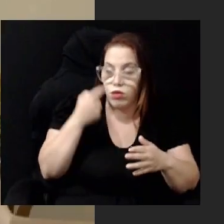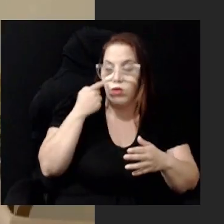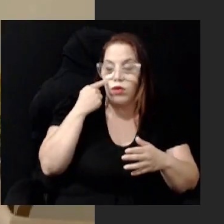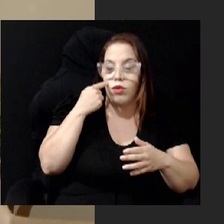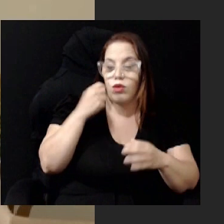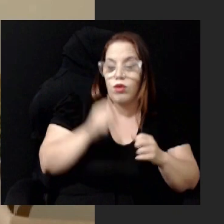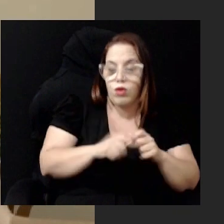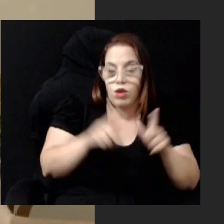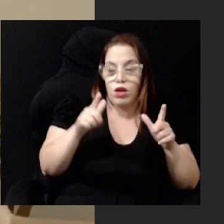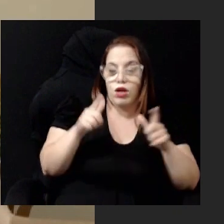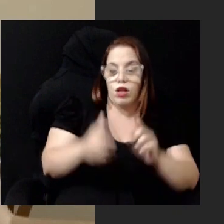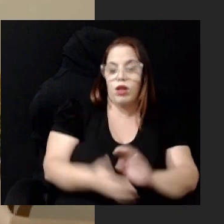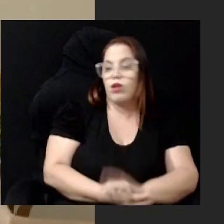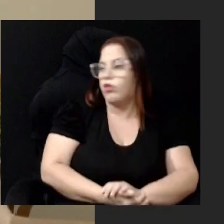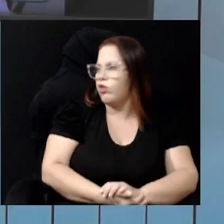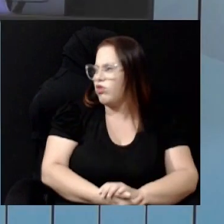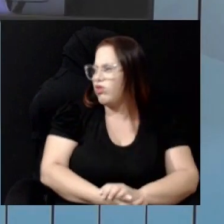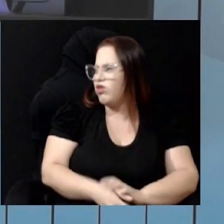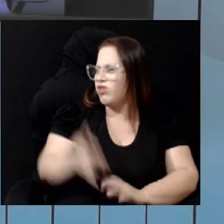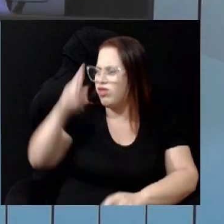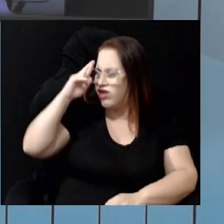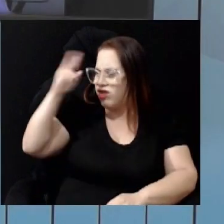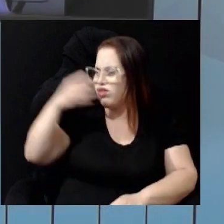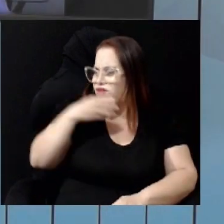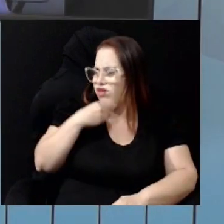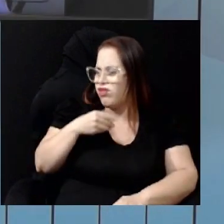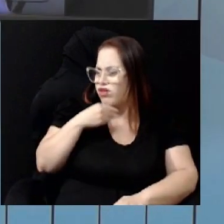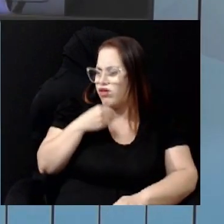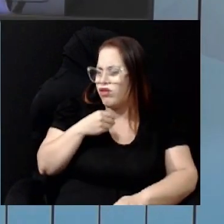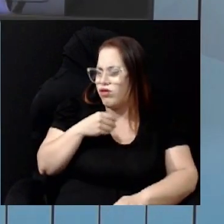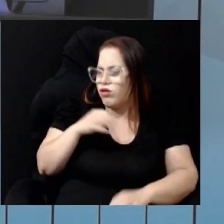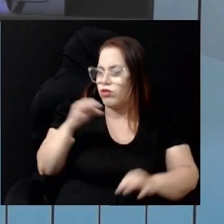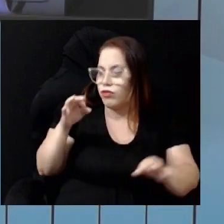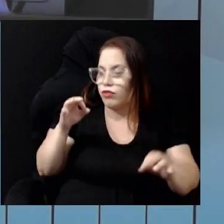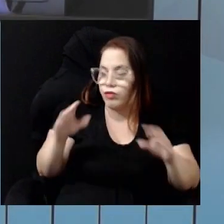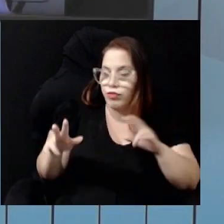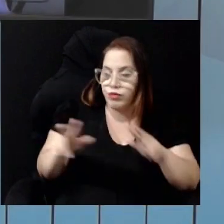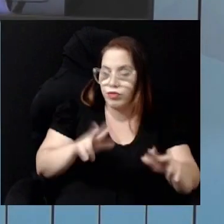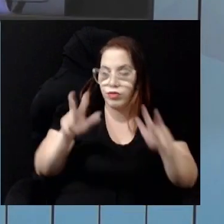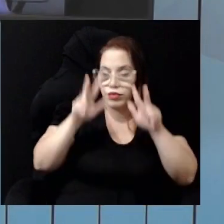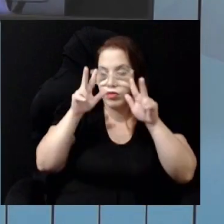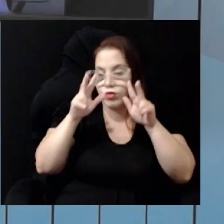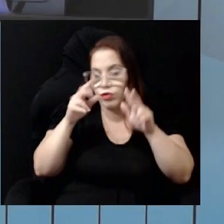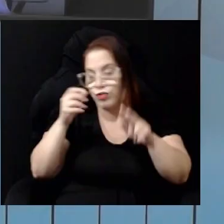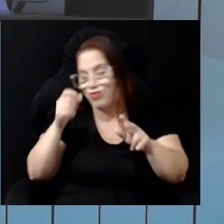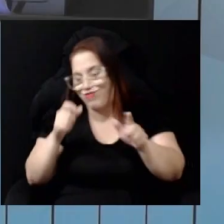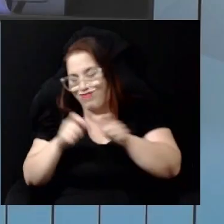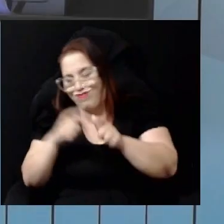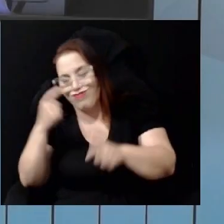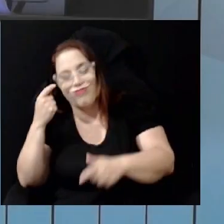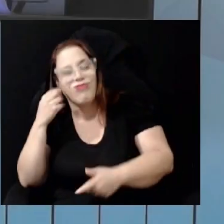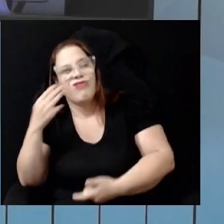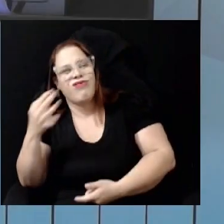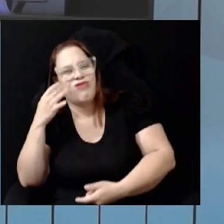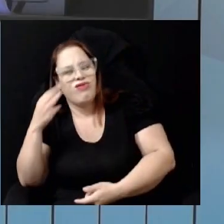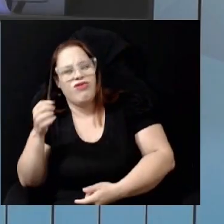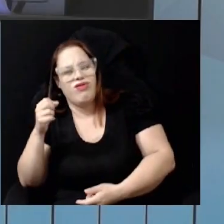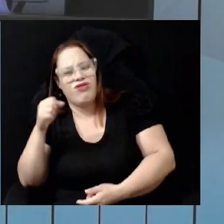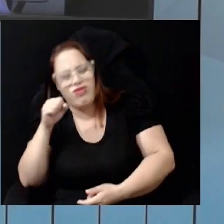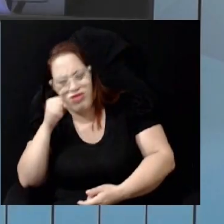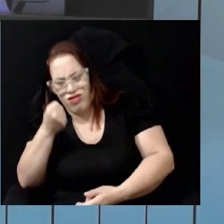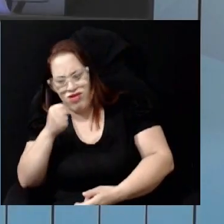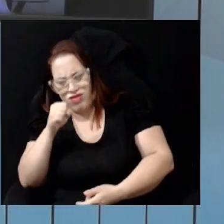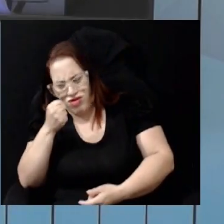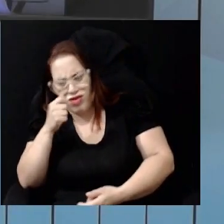sendo dadas. Como o senhor disse, né, a gente tem que ficar sempre atento, né, ao menor sinal para já, se for algo grave,